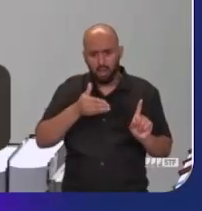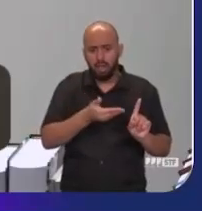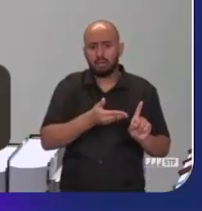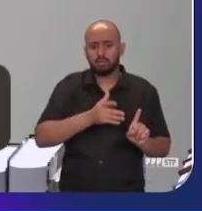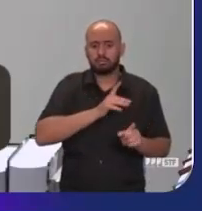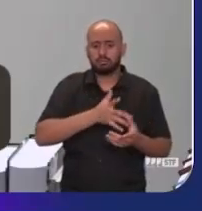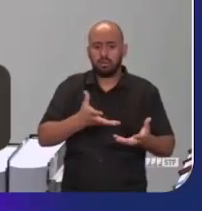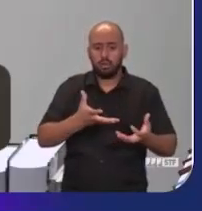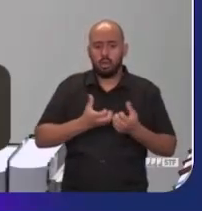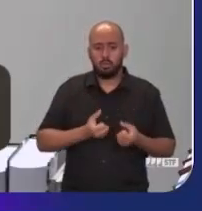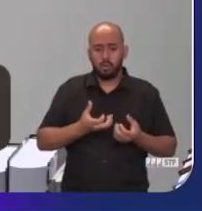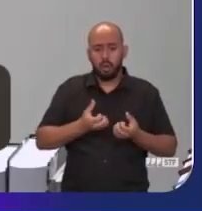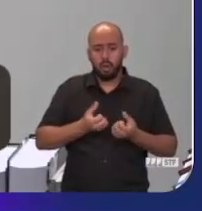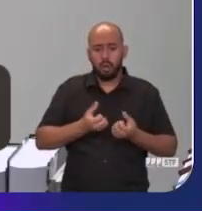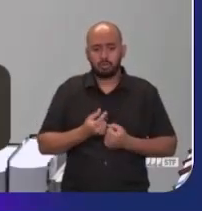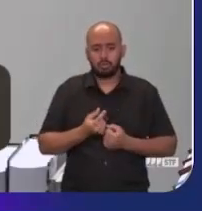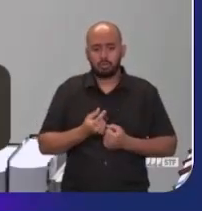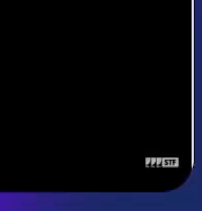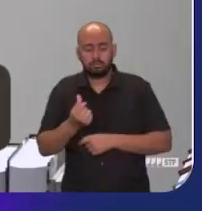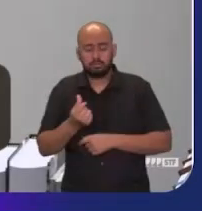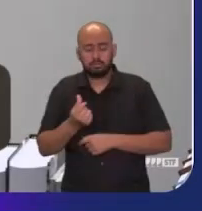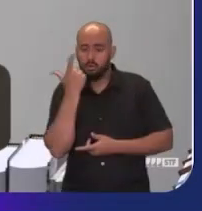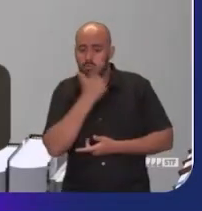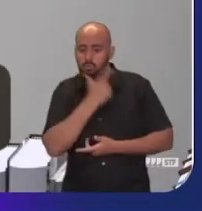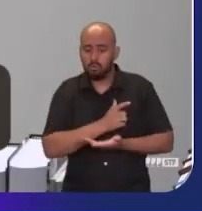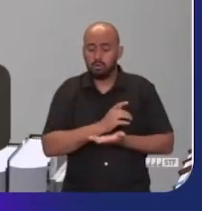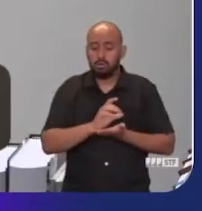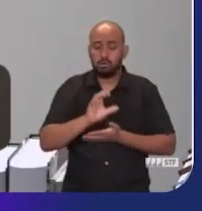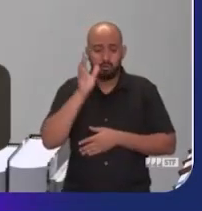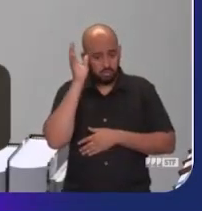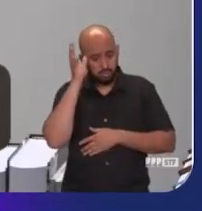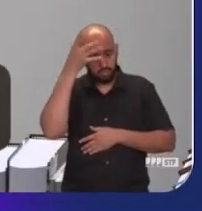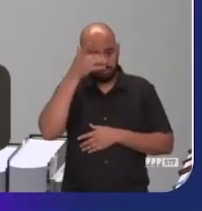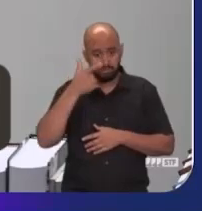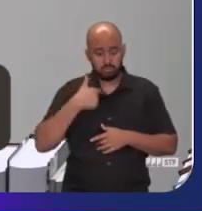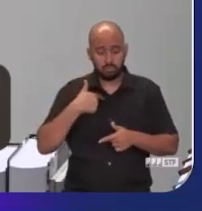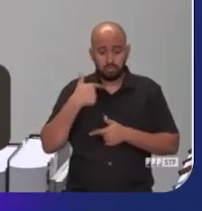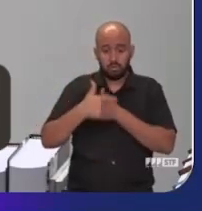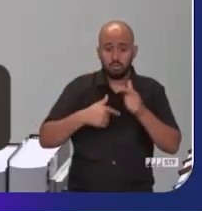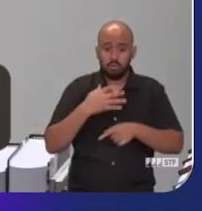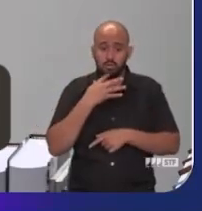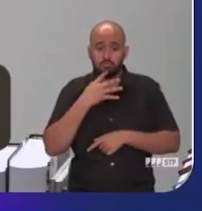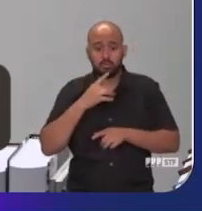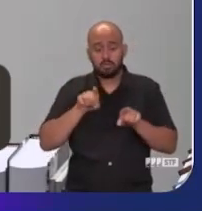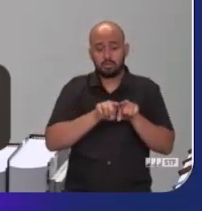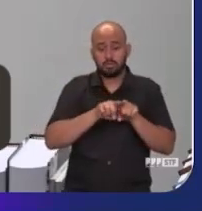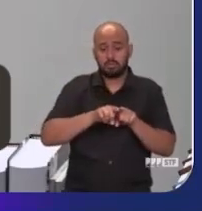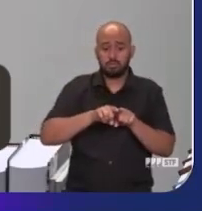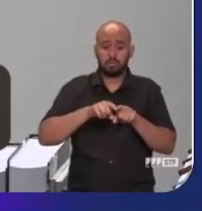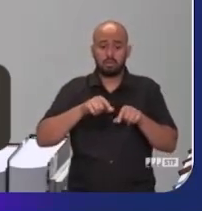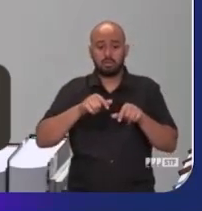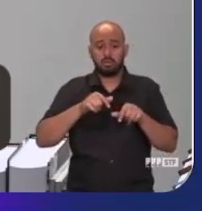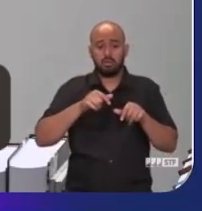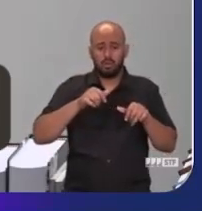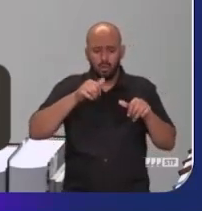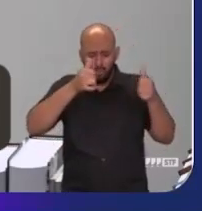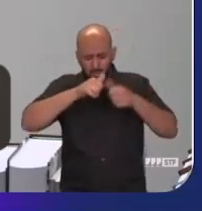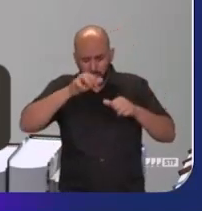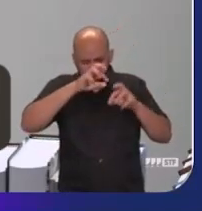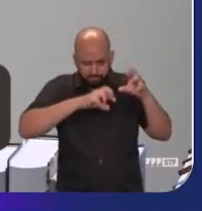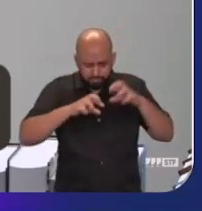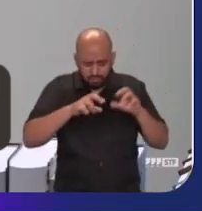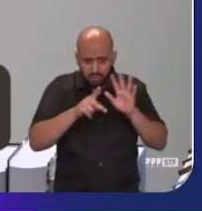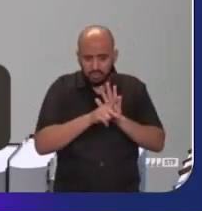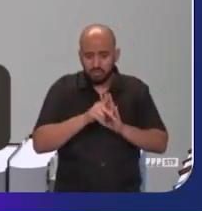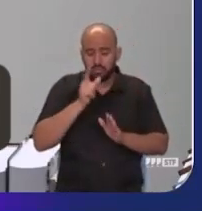de recursos para as ações de reconhecimento e monitoramento, culminando na deflagração da operação